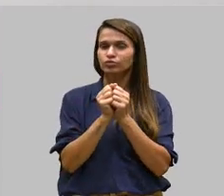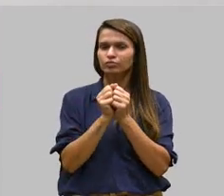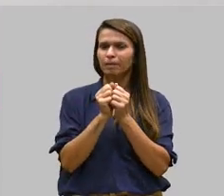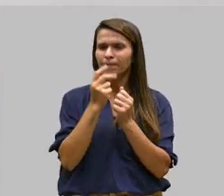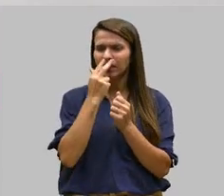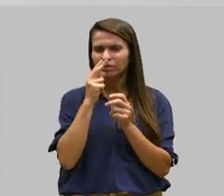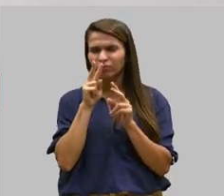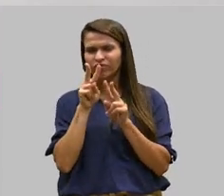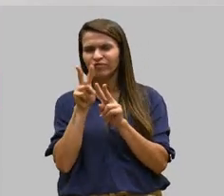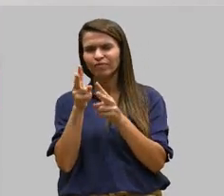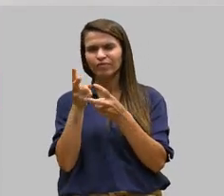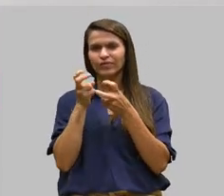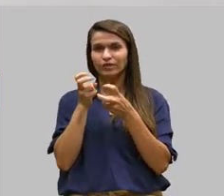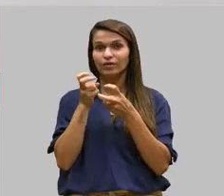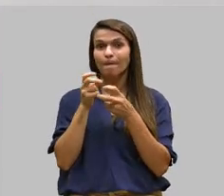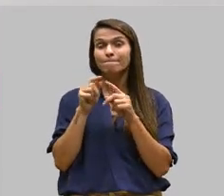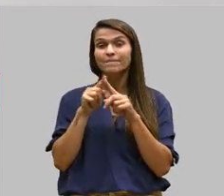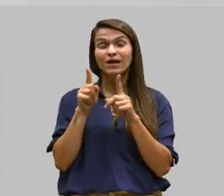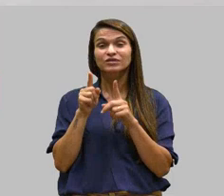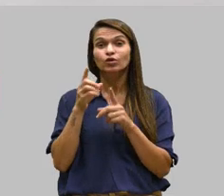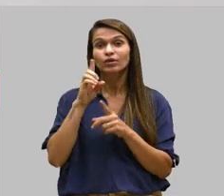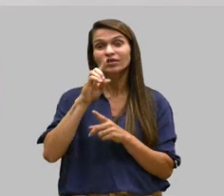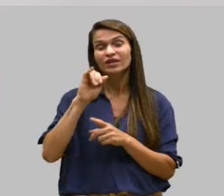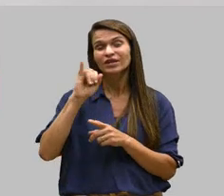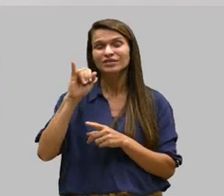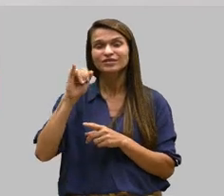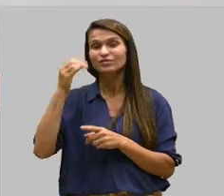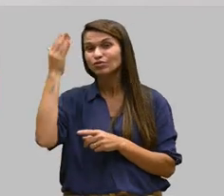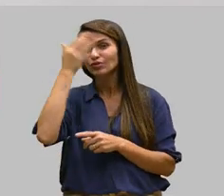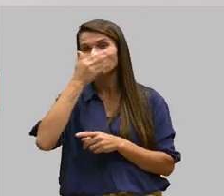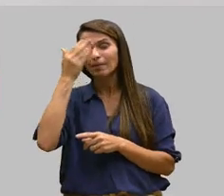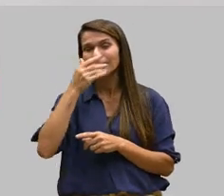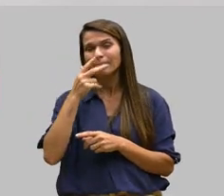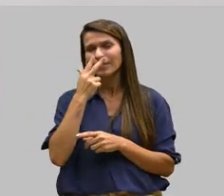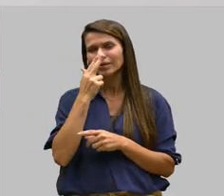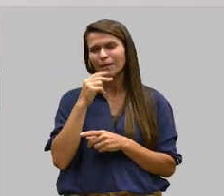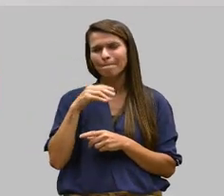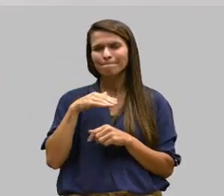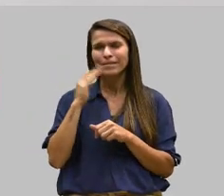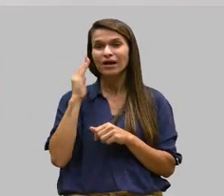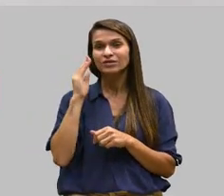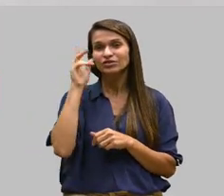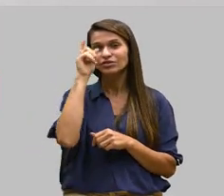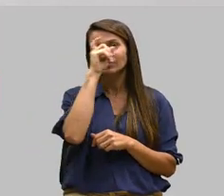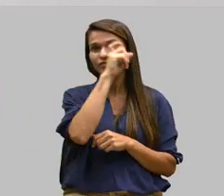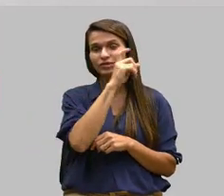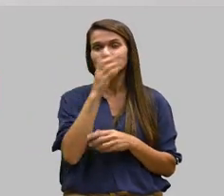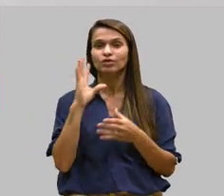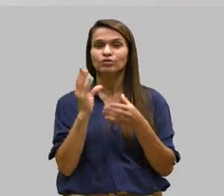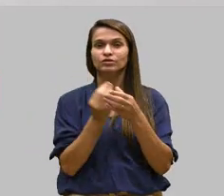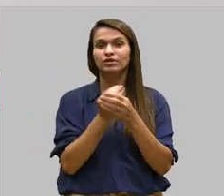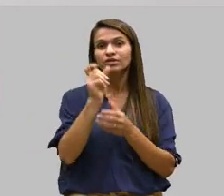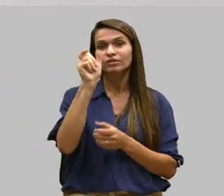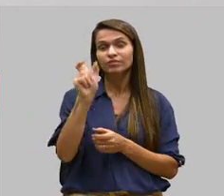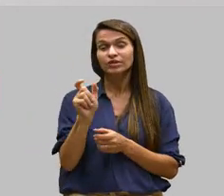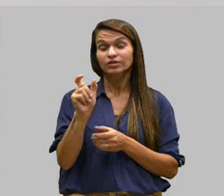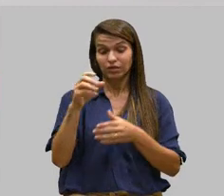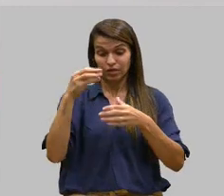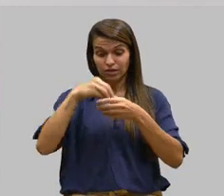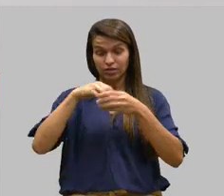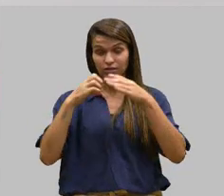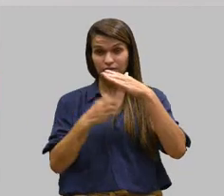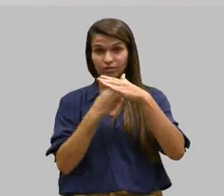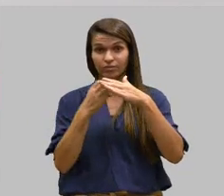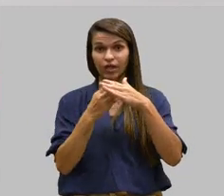quando a deficiência intelectual não é visível ainda mais difícil fazer a inclusão dessa pessoa e dentro dessas empresas elas